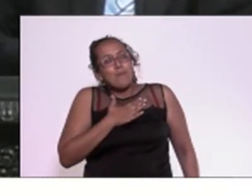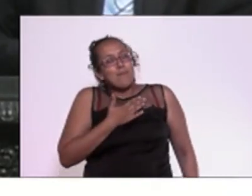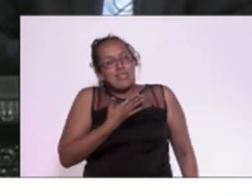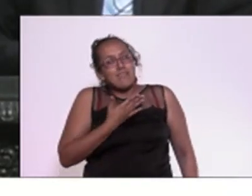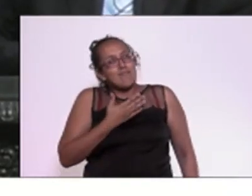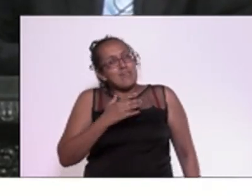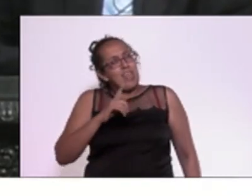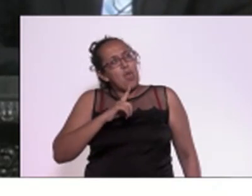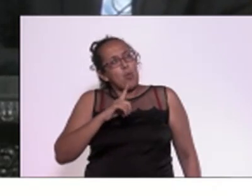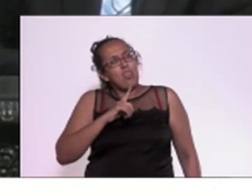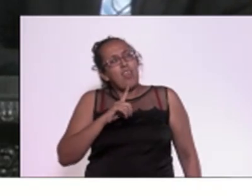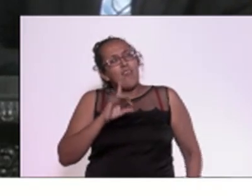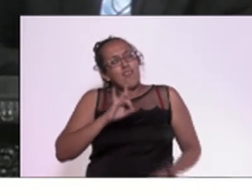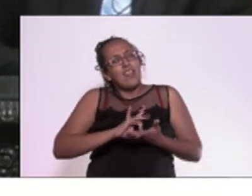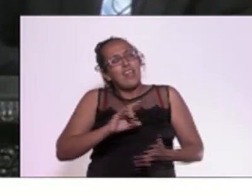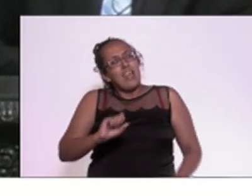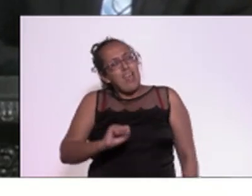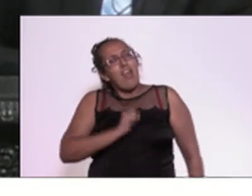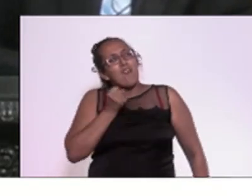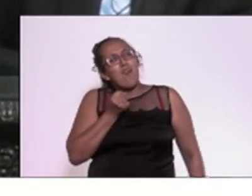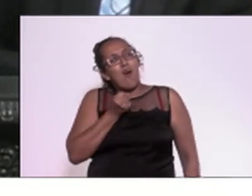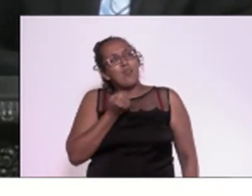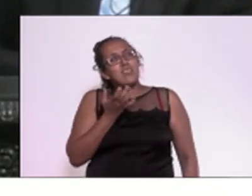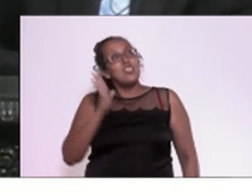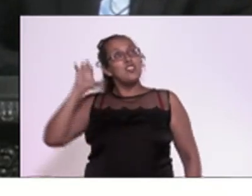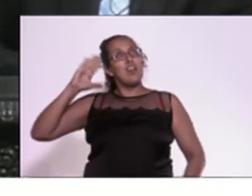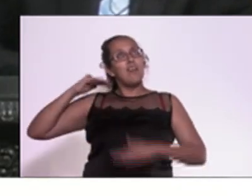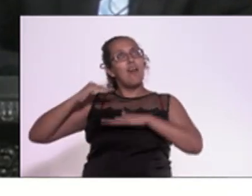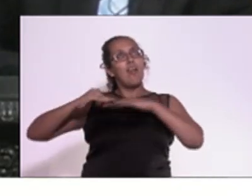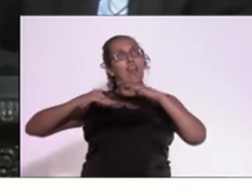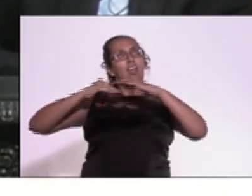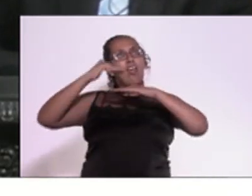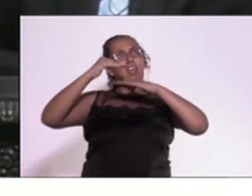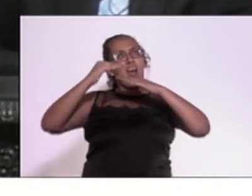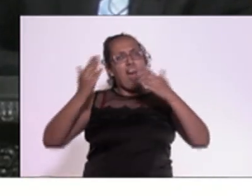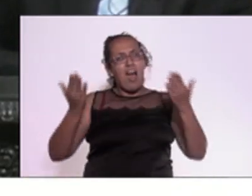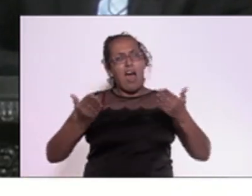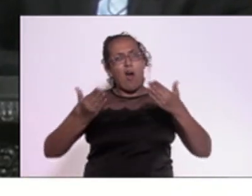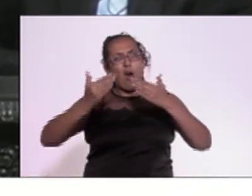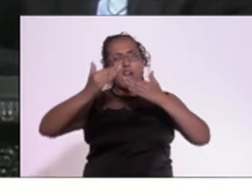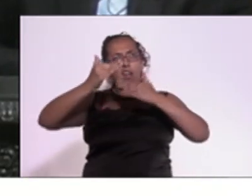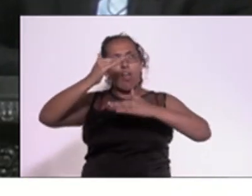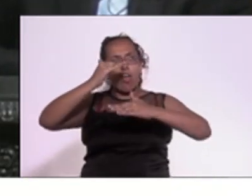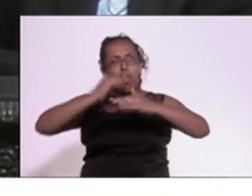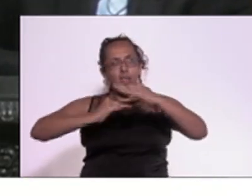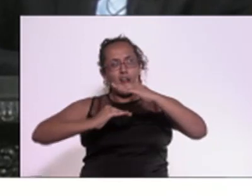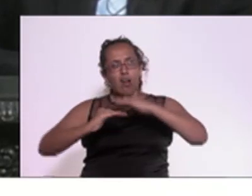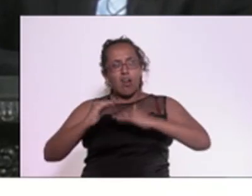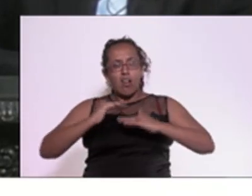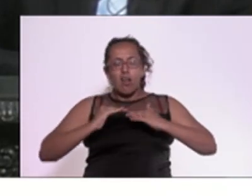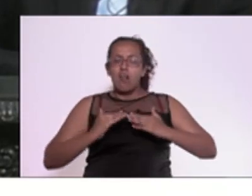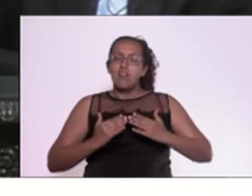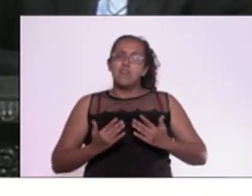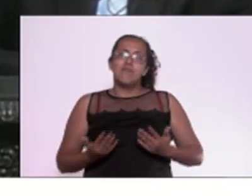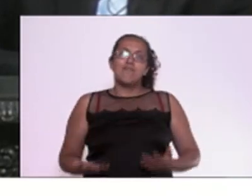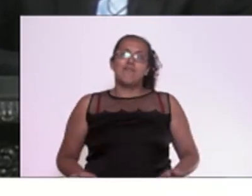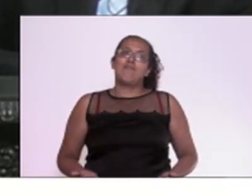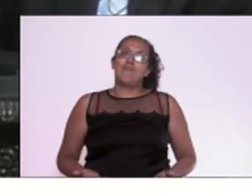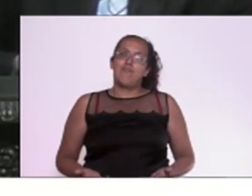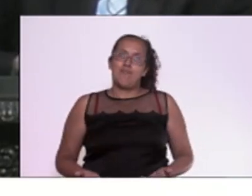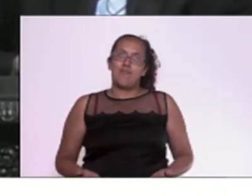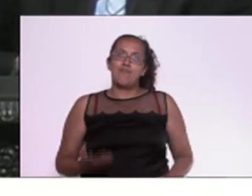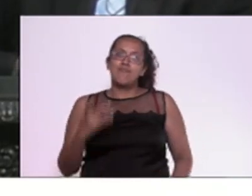das veias abertas da América Latina, justamente quando explodiu o slogan do último presidente general no Brasil,